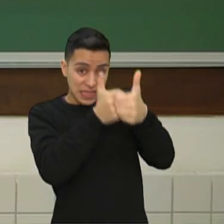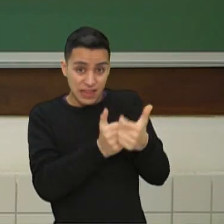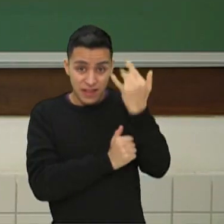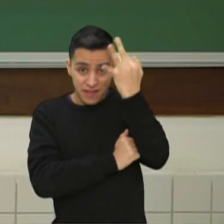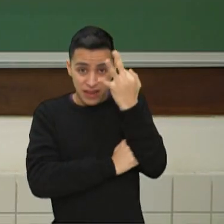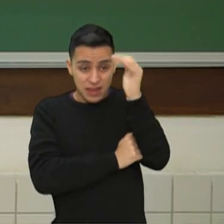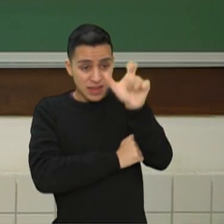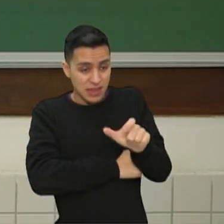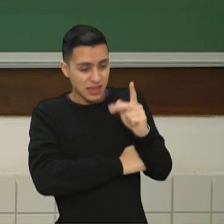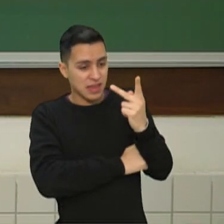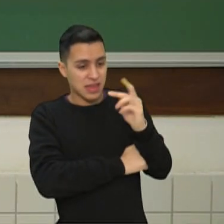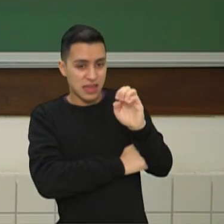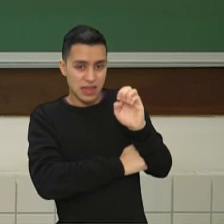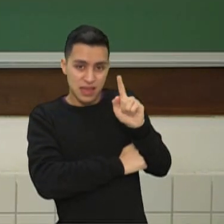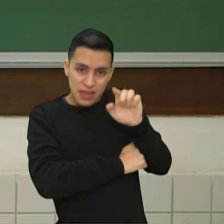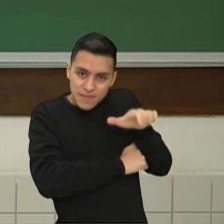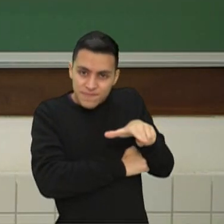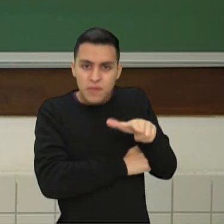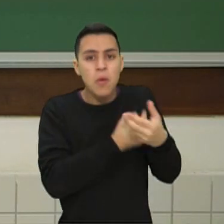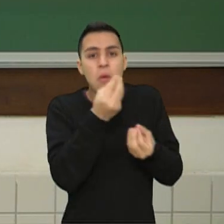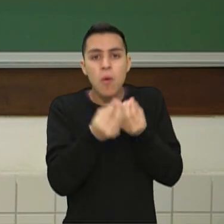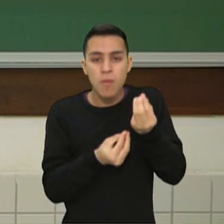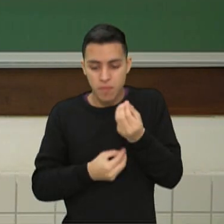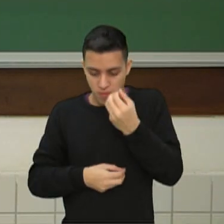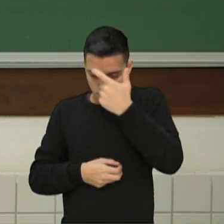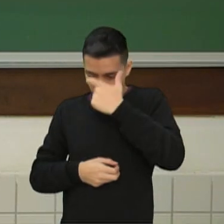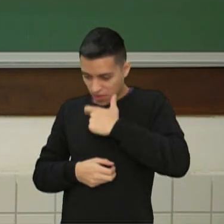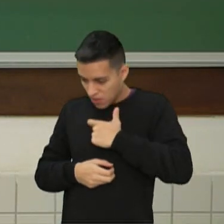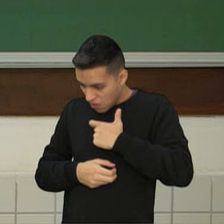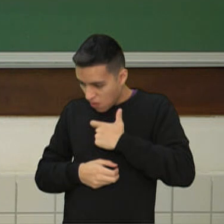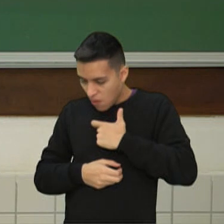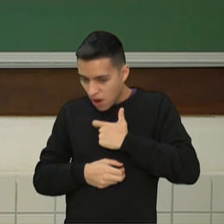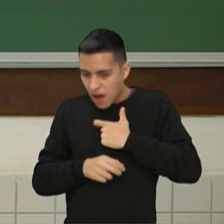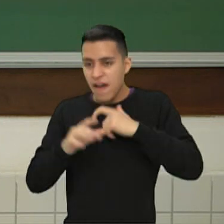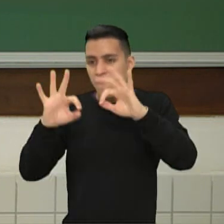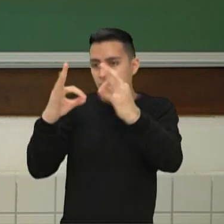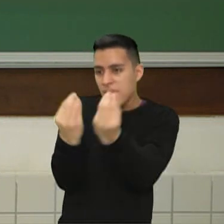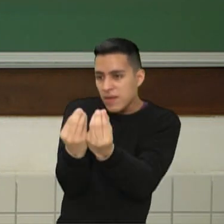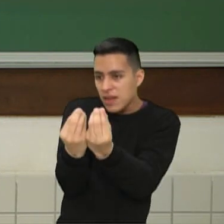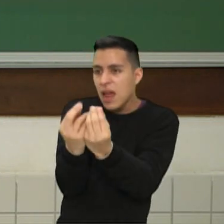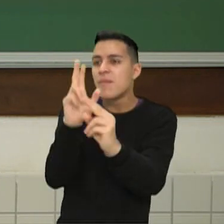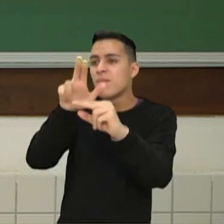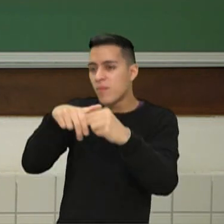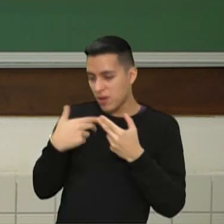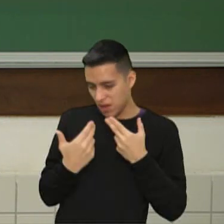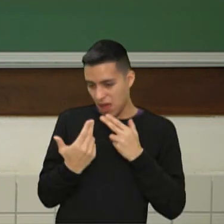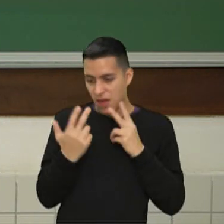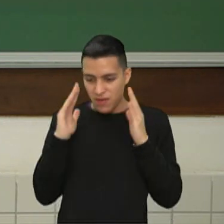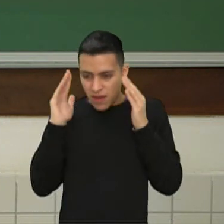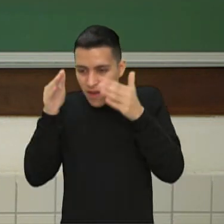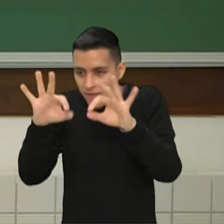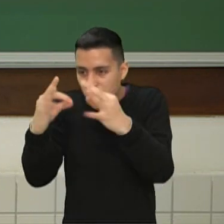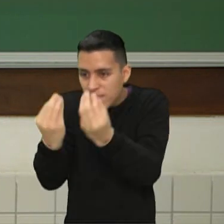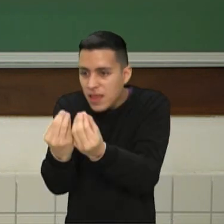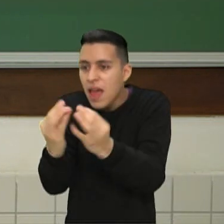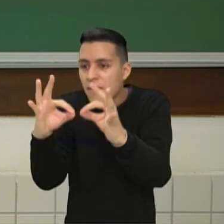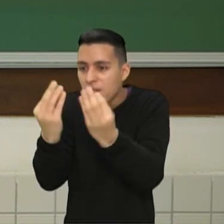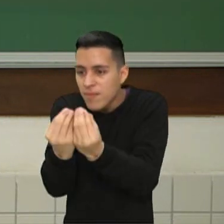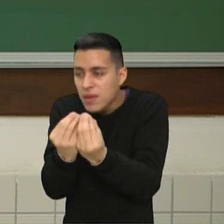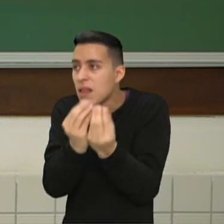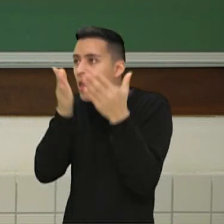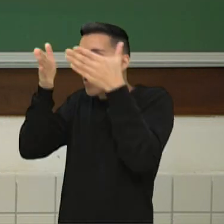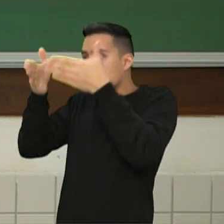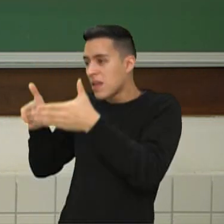que o indivíduo só existe dentro da família, a família só existe dentro para, né? O indivíduo só existe para a família só existe para o